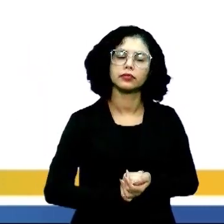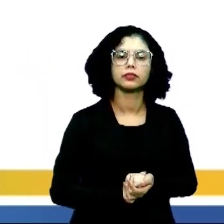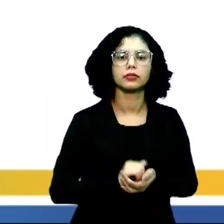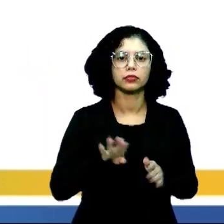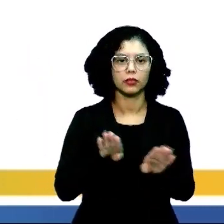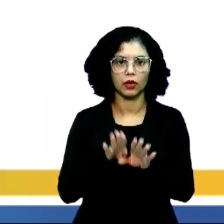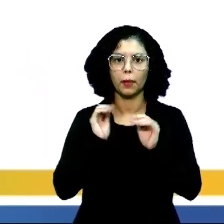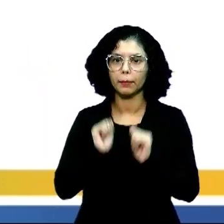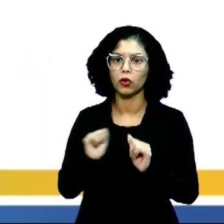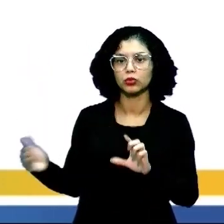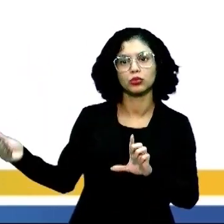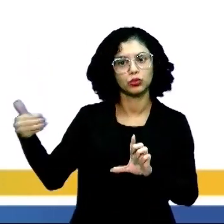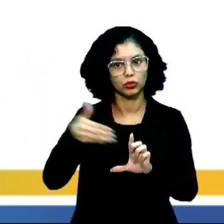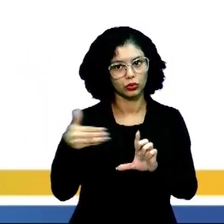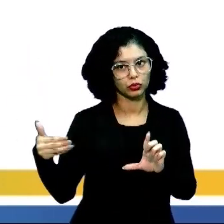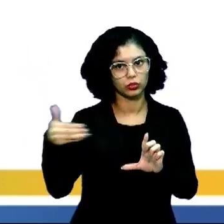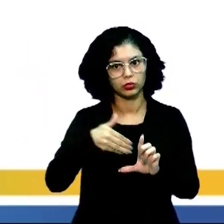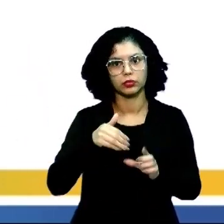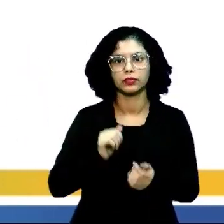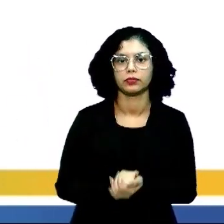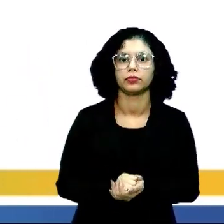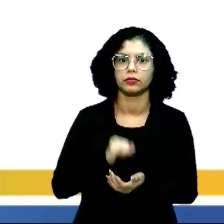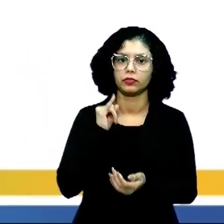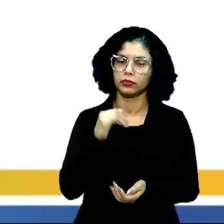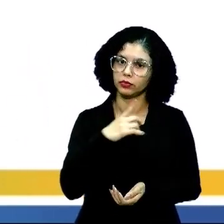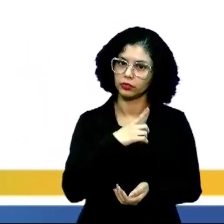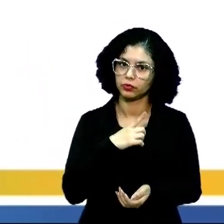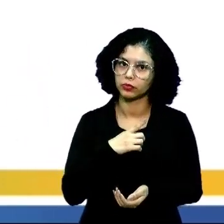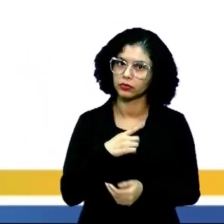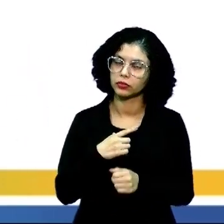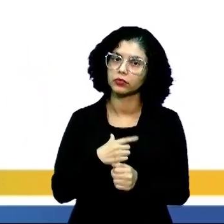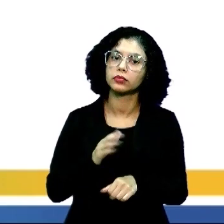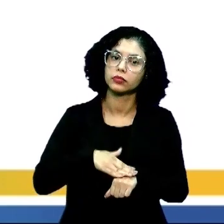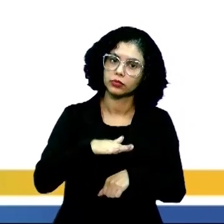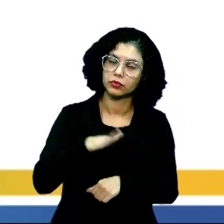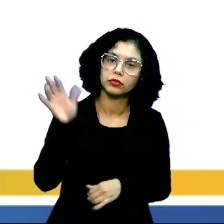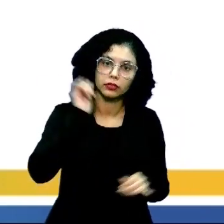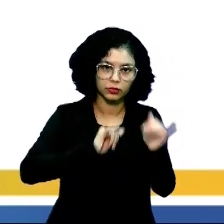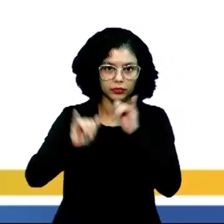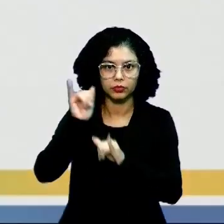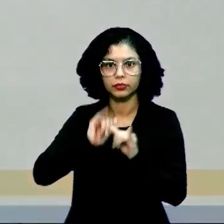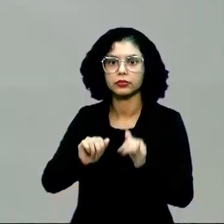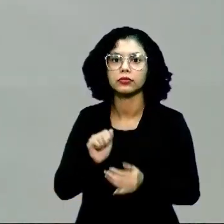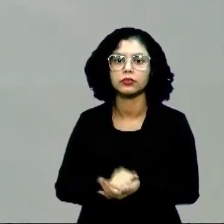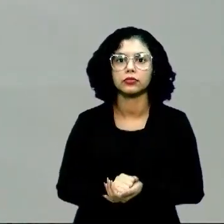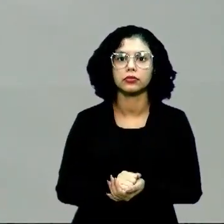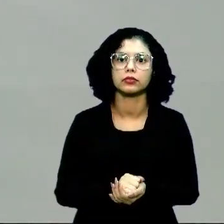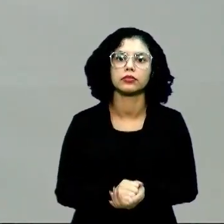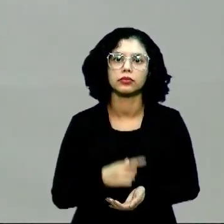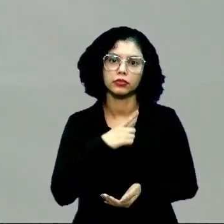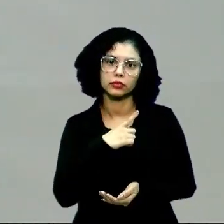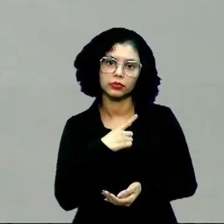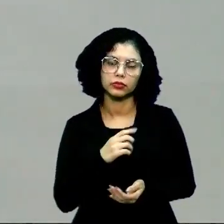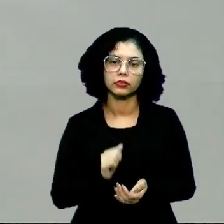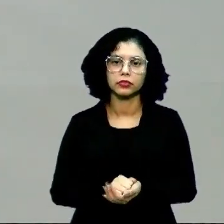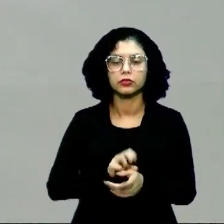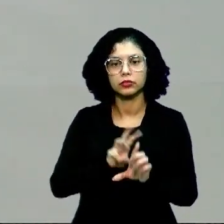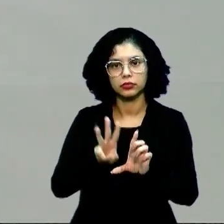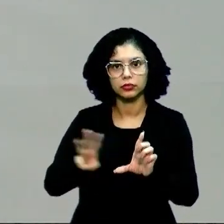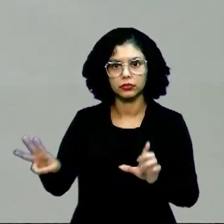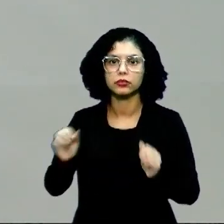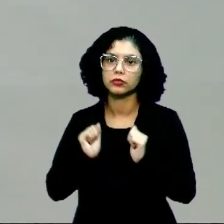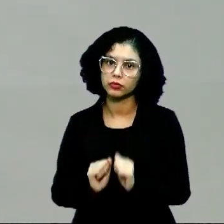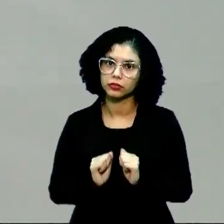que vocês podem estar acessando. Se vocês quiserem buscar mais informações, a gente tem aqui o link